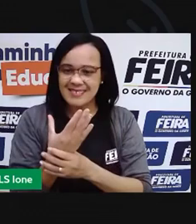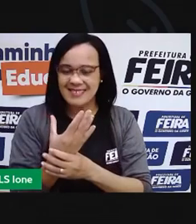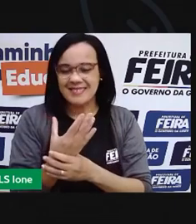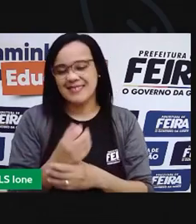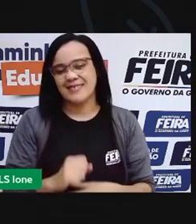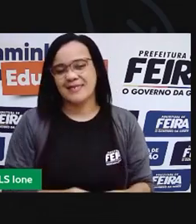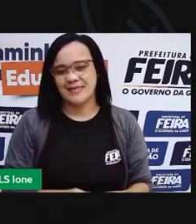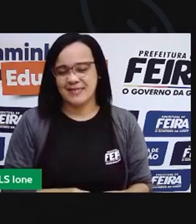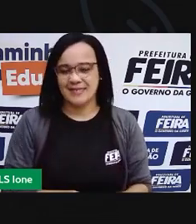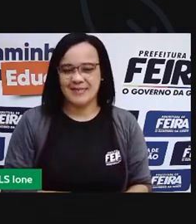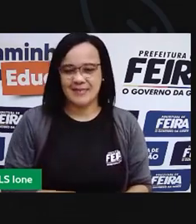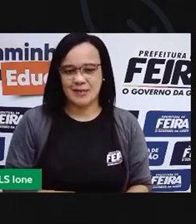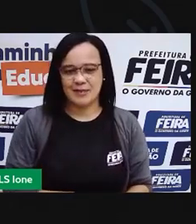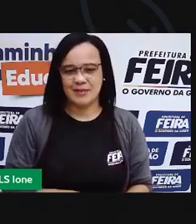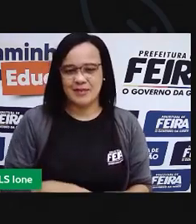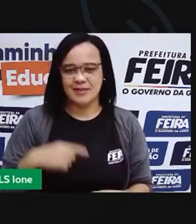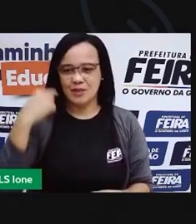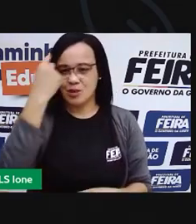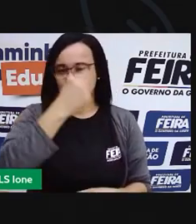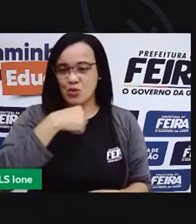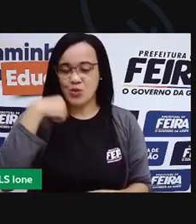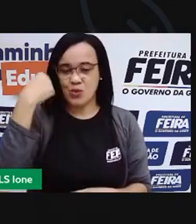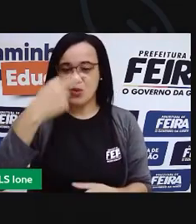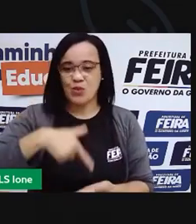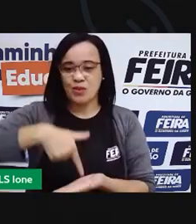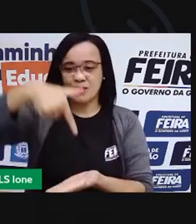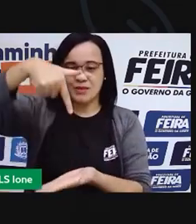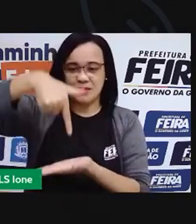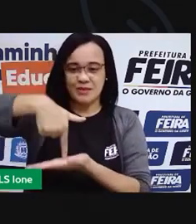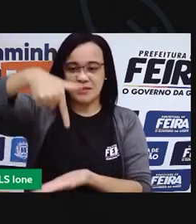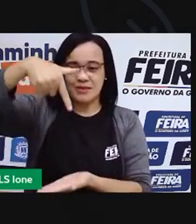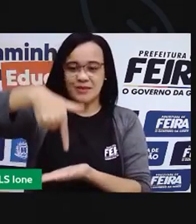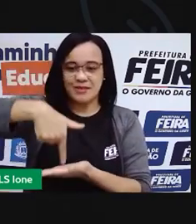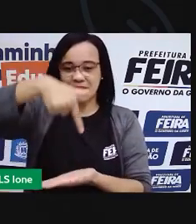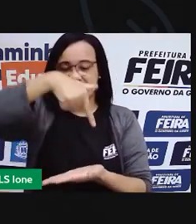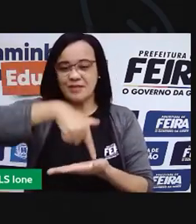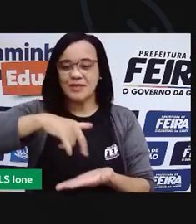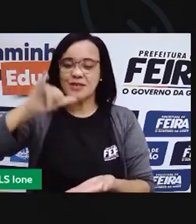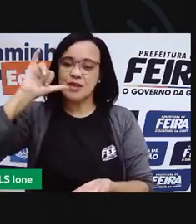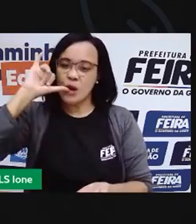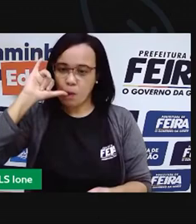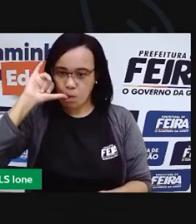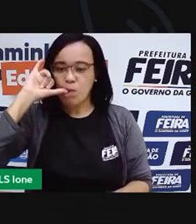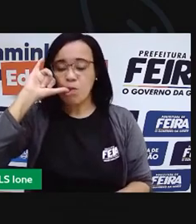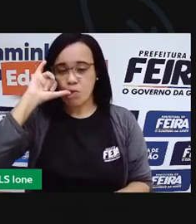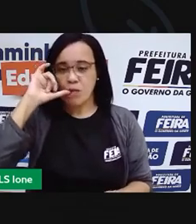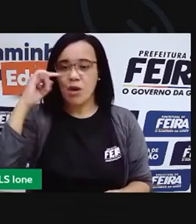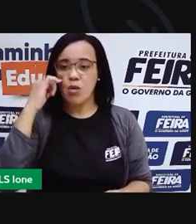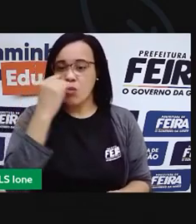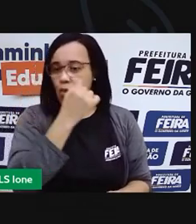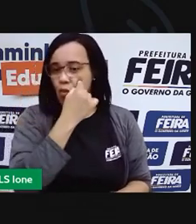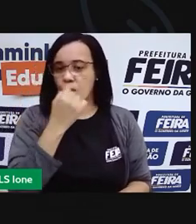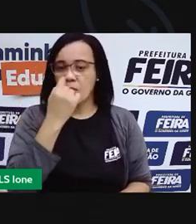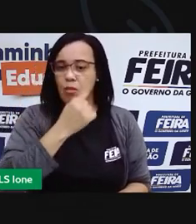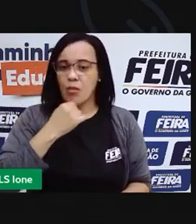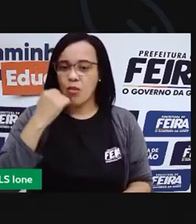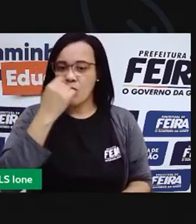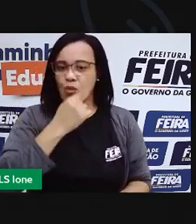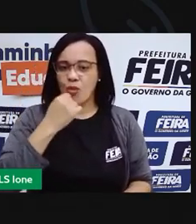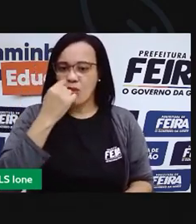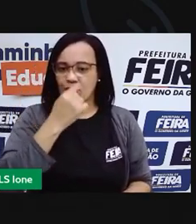representando aí o rosto desse personagem. Faça os olhos, faça a boca.